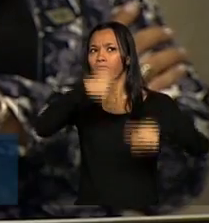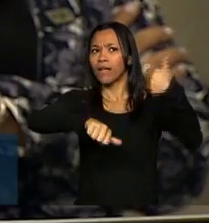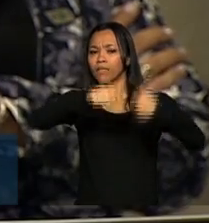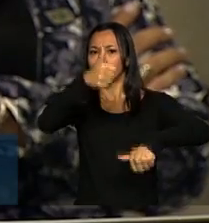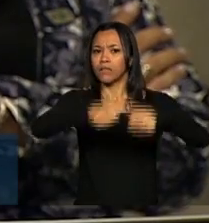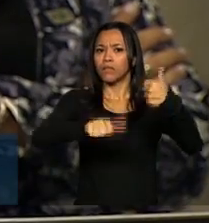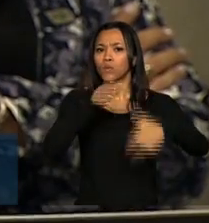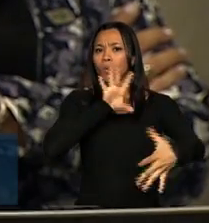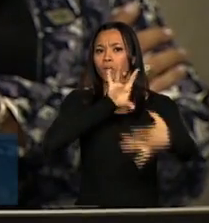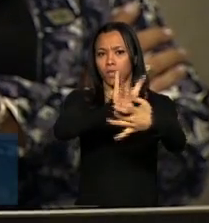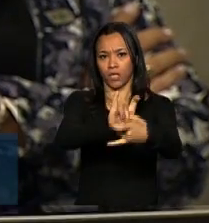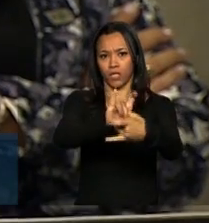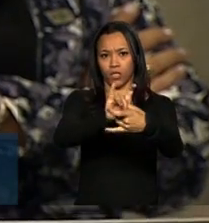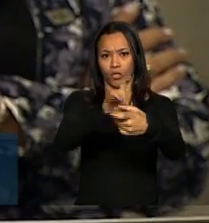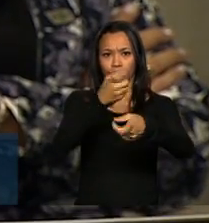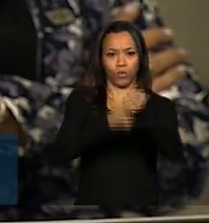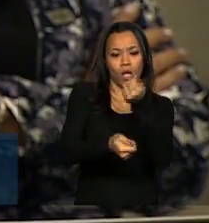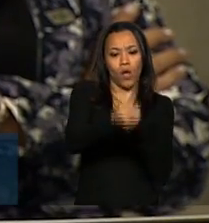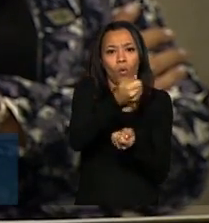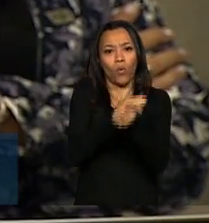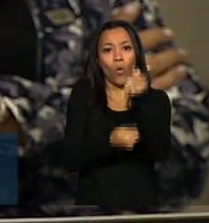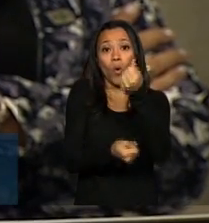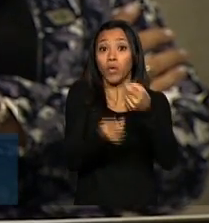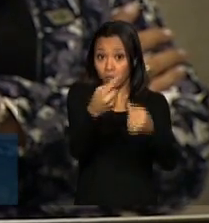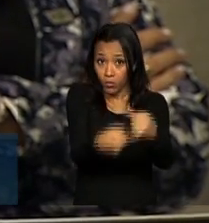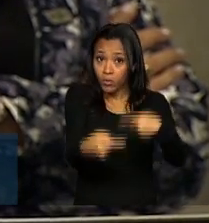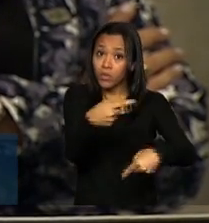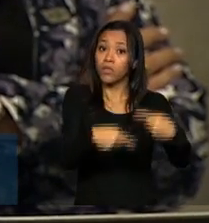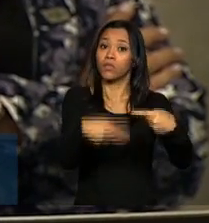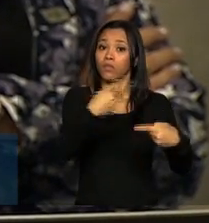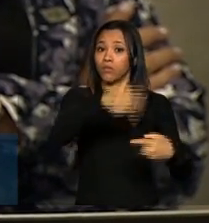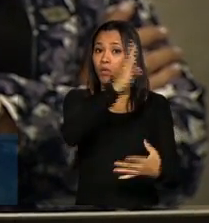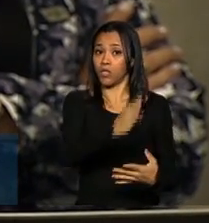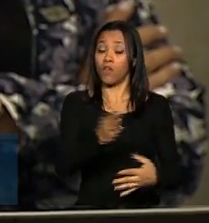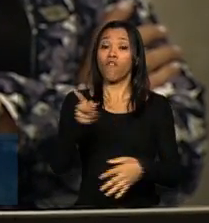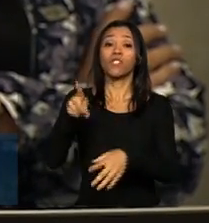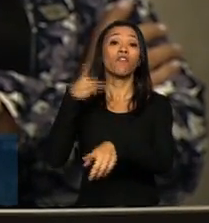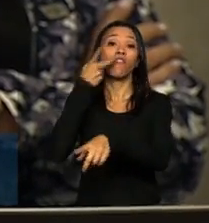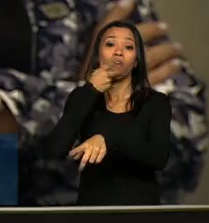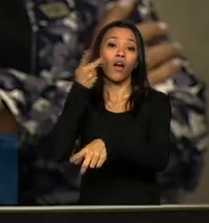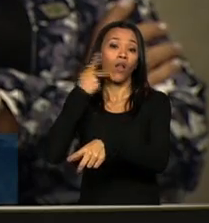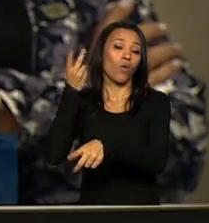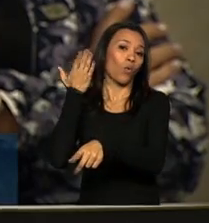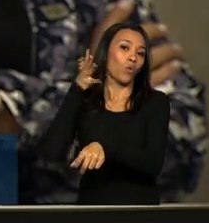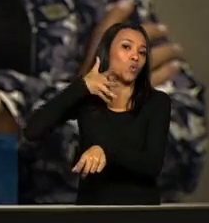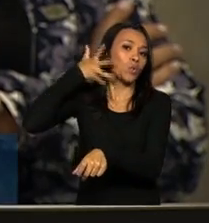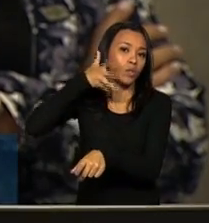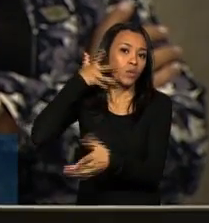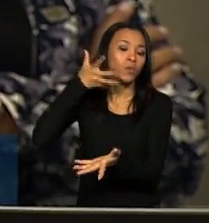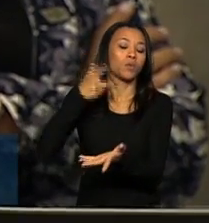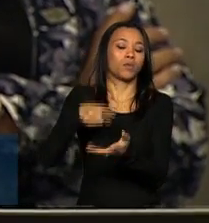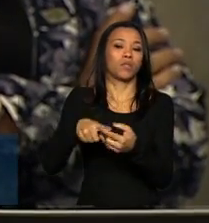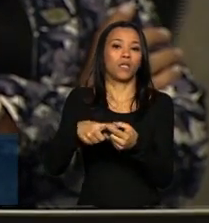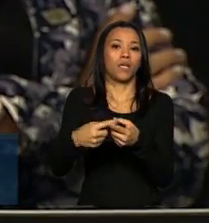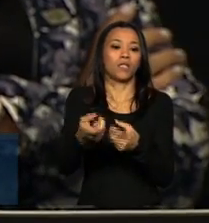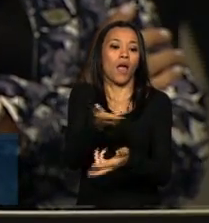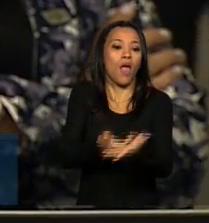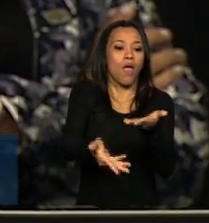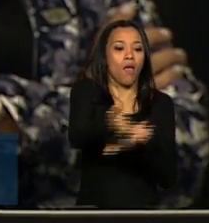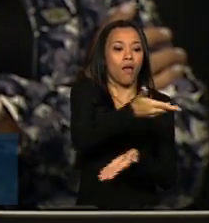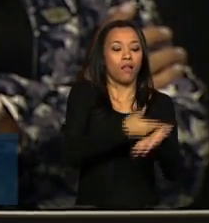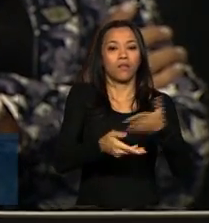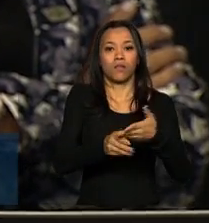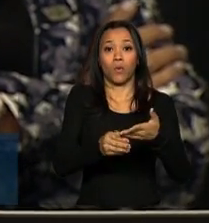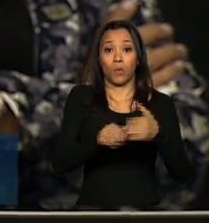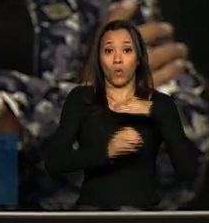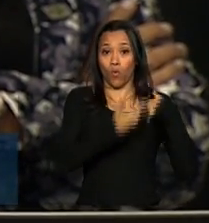econômico. A senhora disse em seu discurso que a relação do setor privado e o Estado no